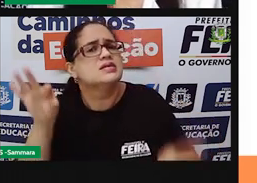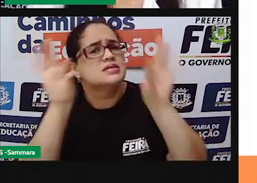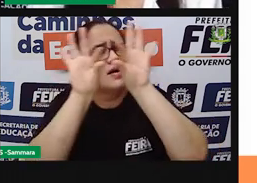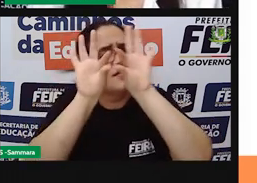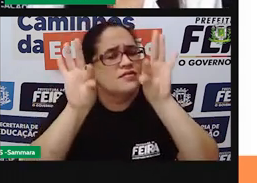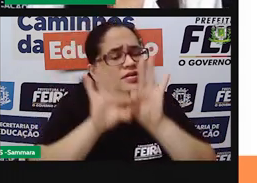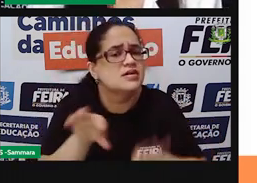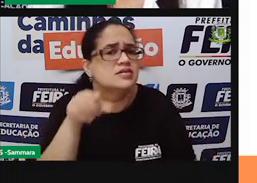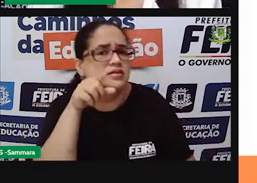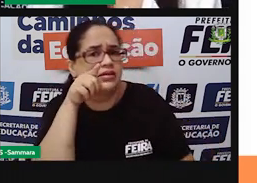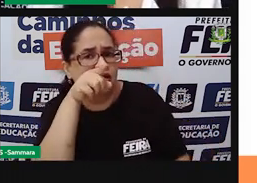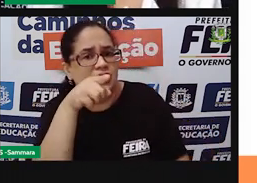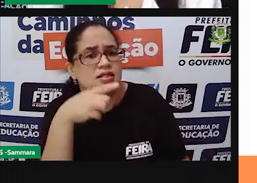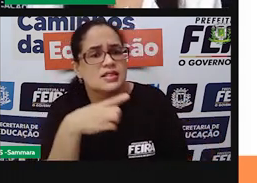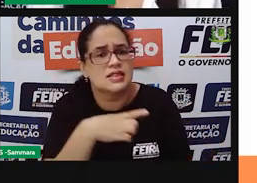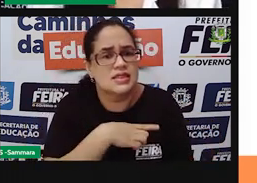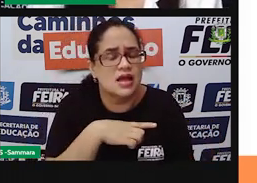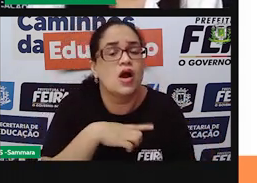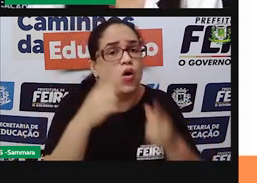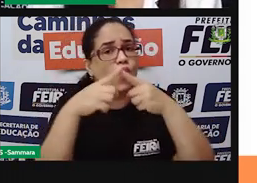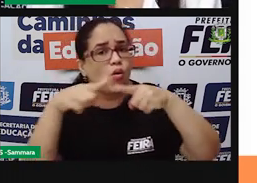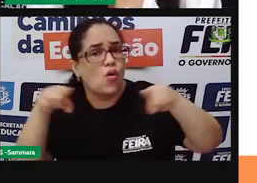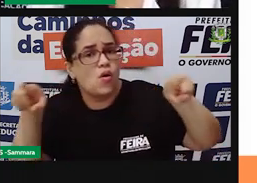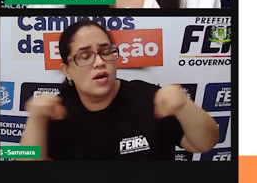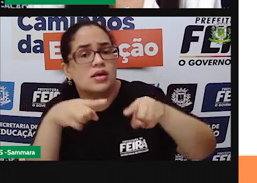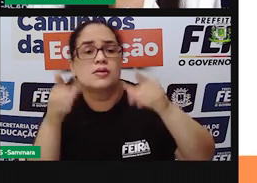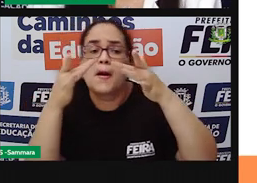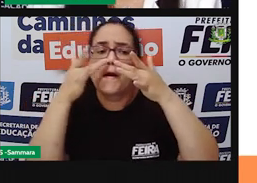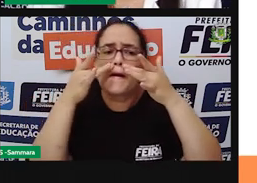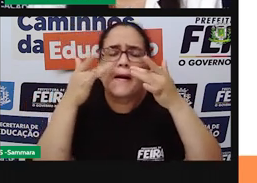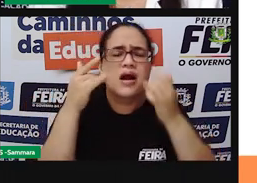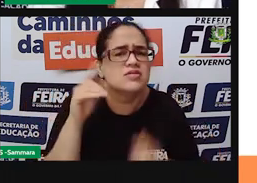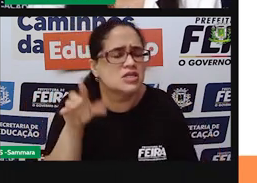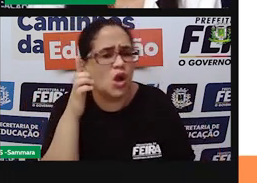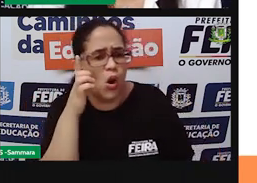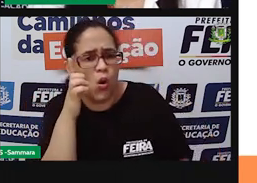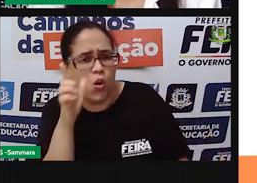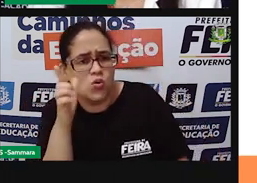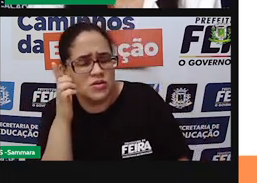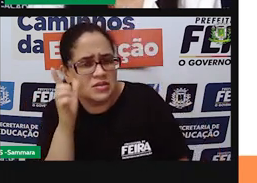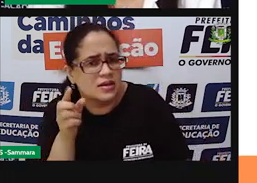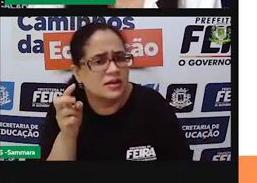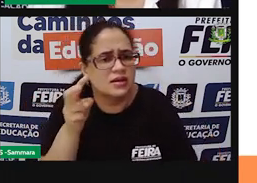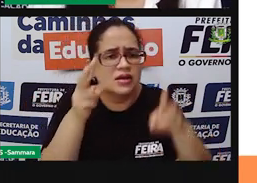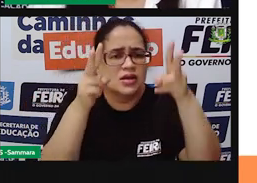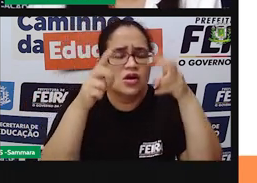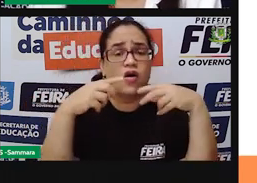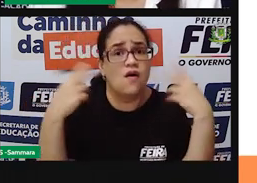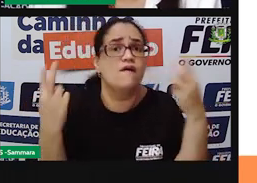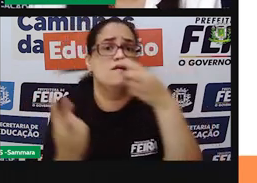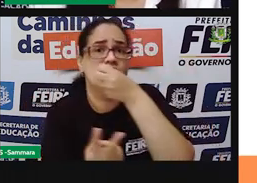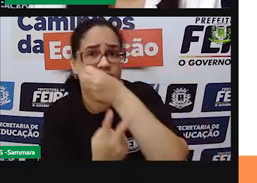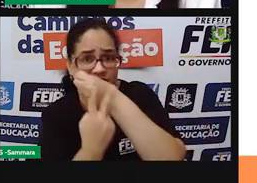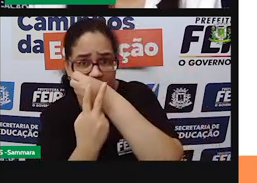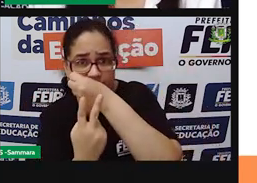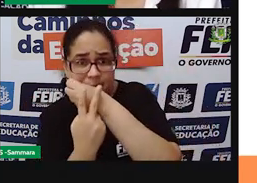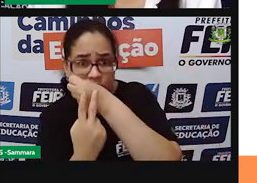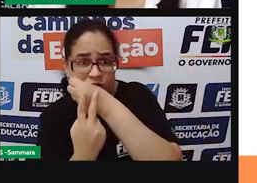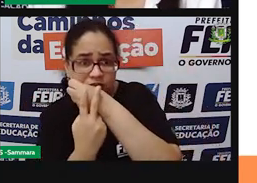que a Pró aí colocou, o coral se apresentou, vocês conseguem identificar o verbo?